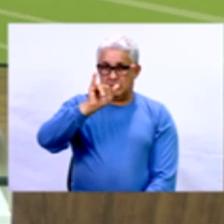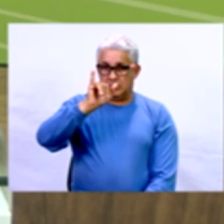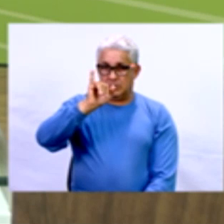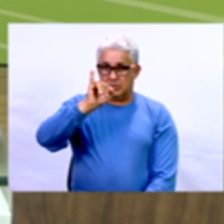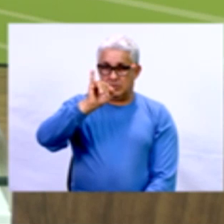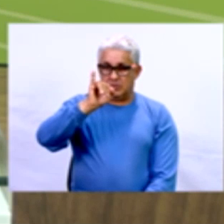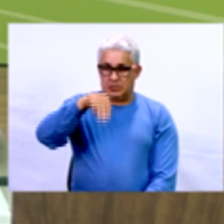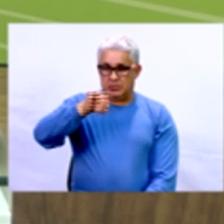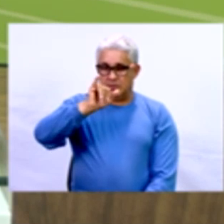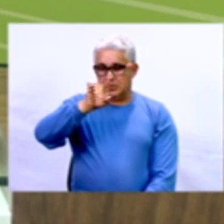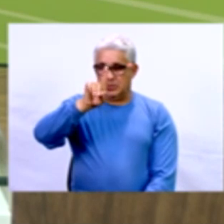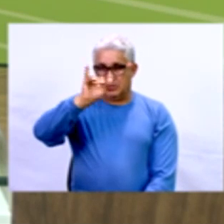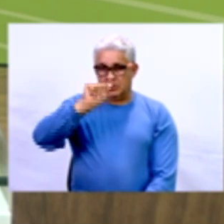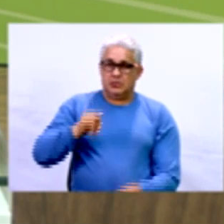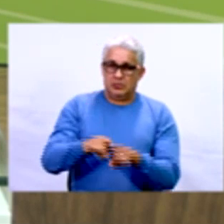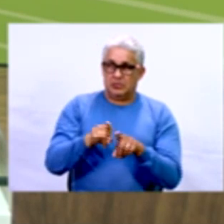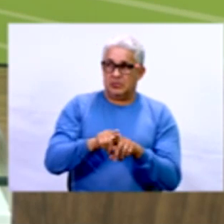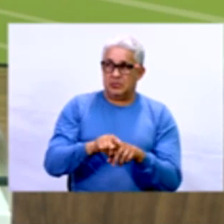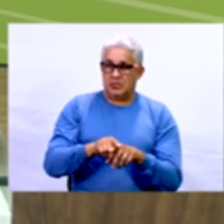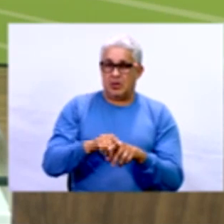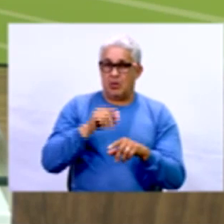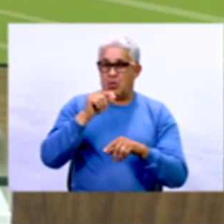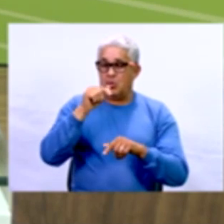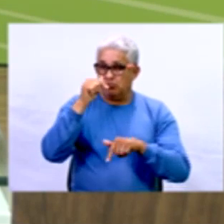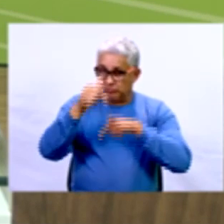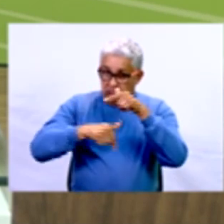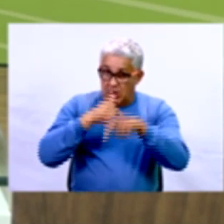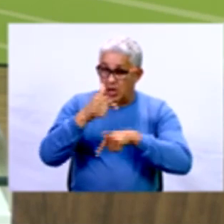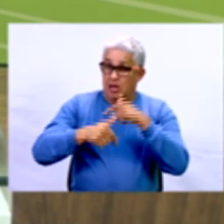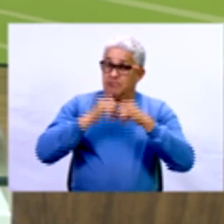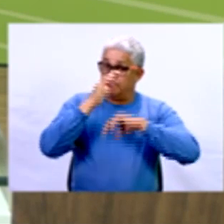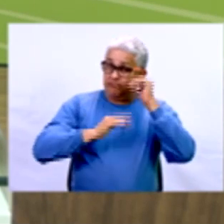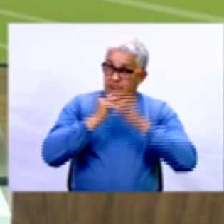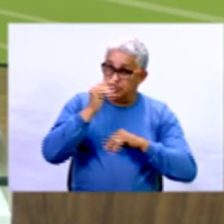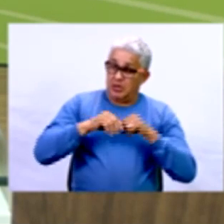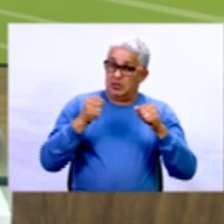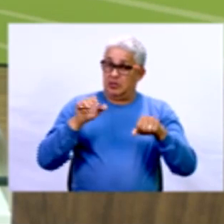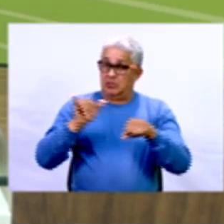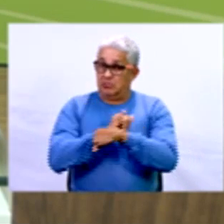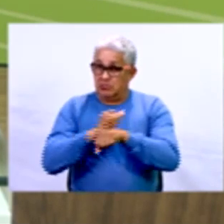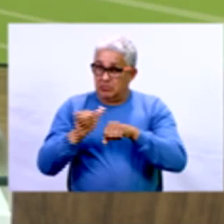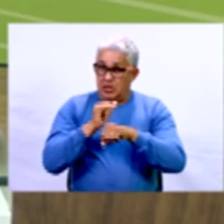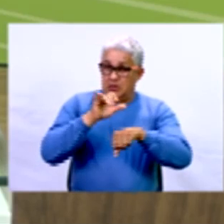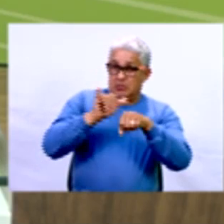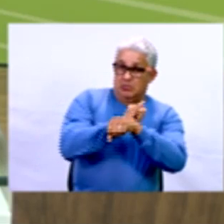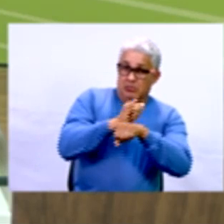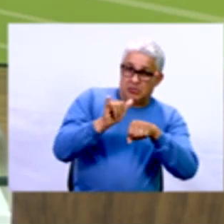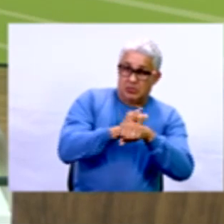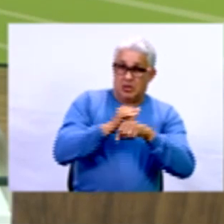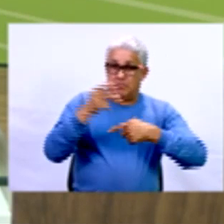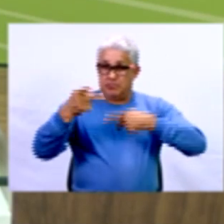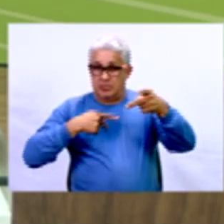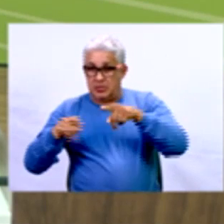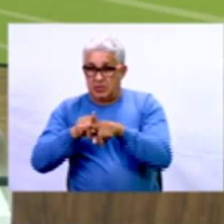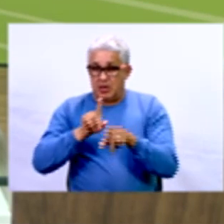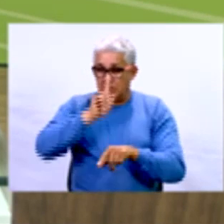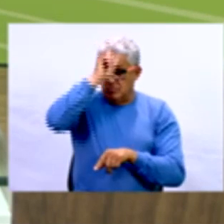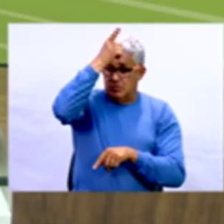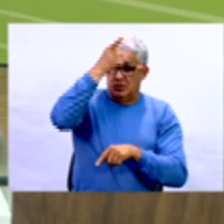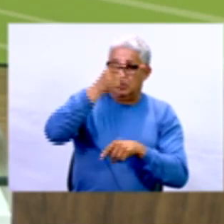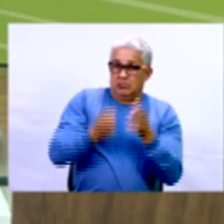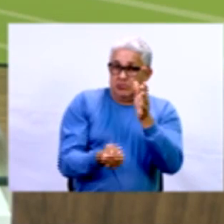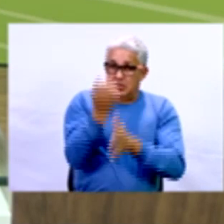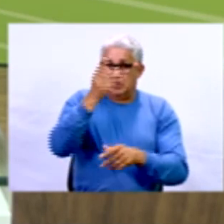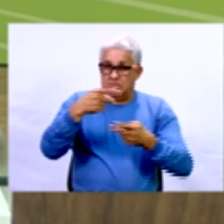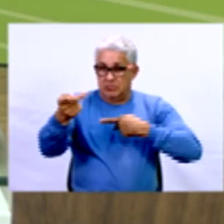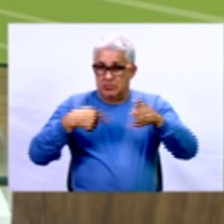com a comunicação em meios digitais. Ele define estratégias de comunicação multimídia, planeja, cria e executa projetos e